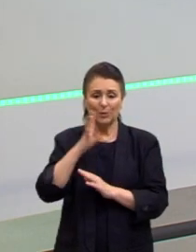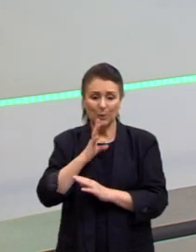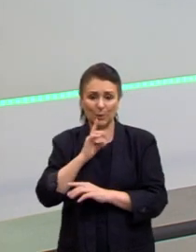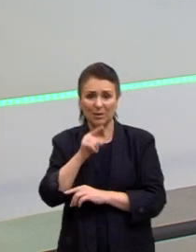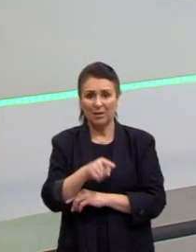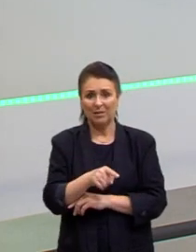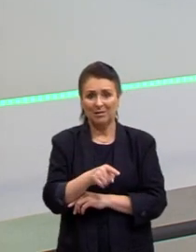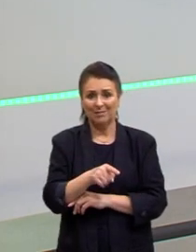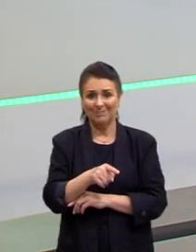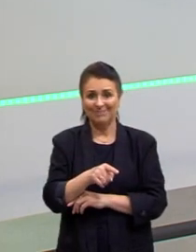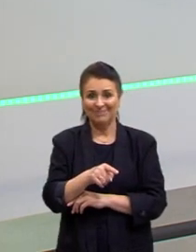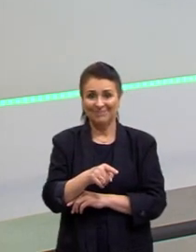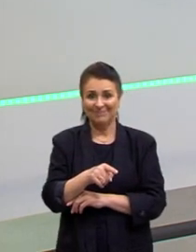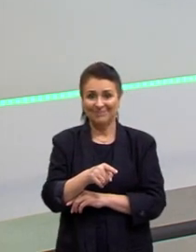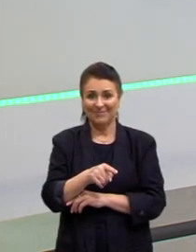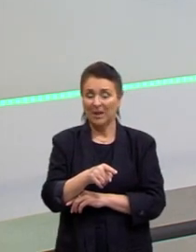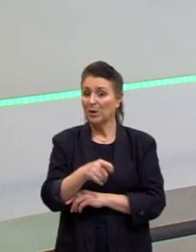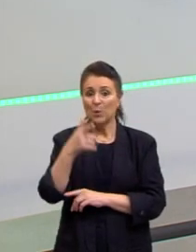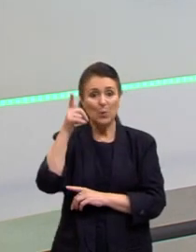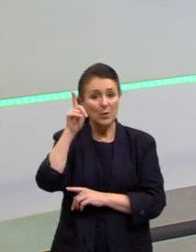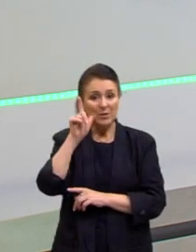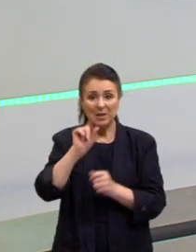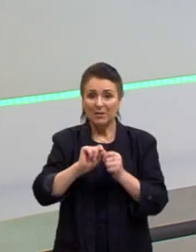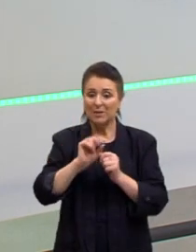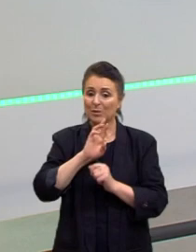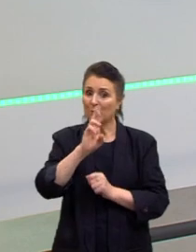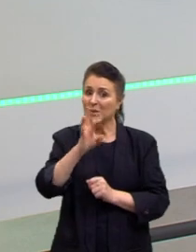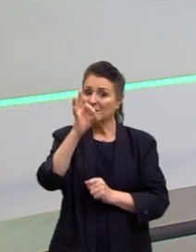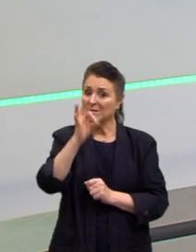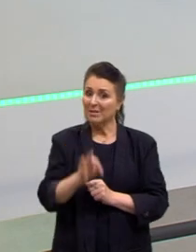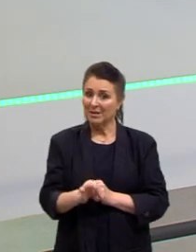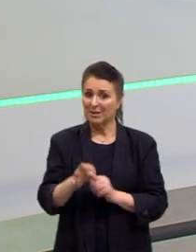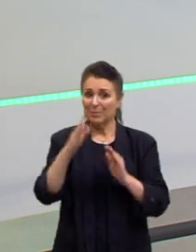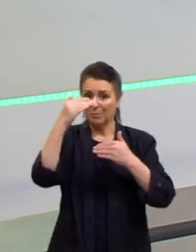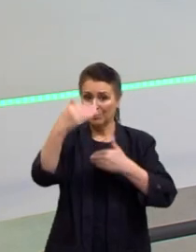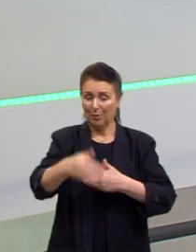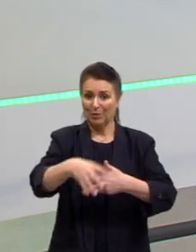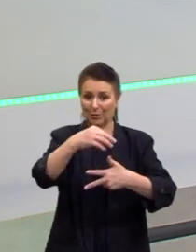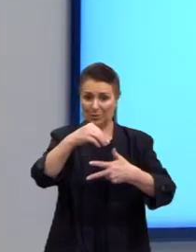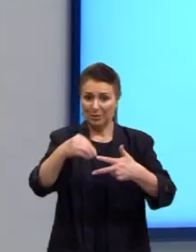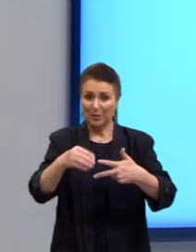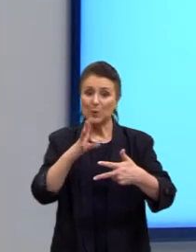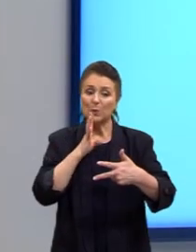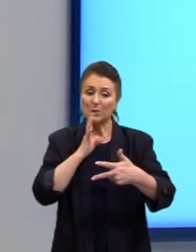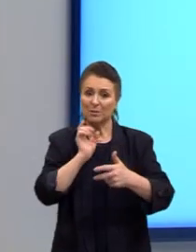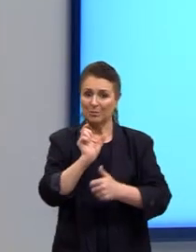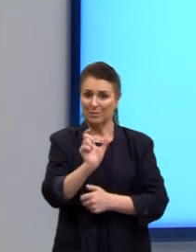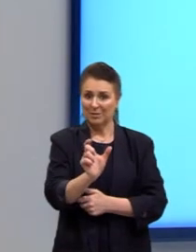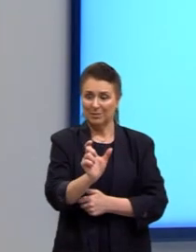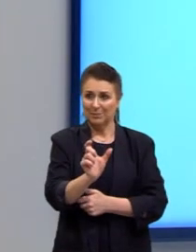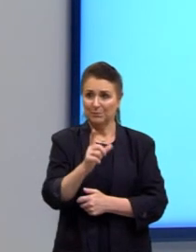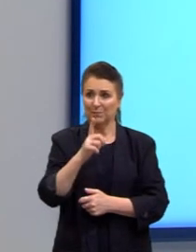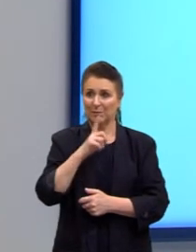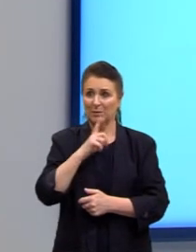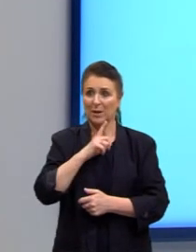o que o enem está pedindo para você nós temos por exemplo ali o título desse dessa questão